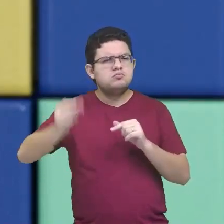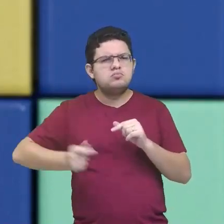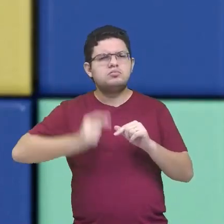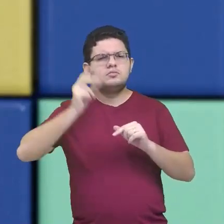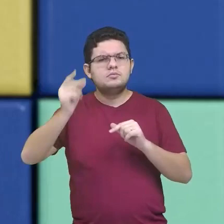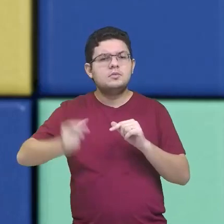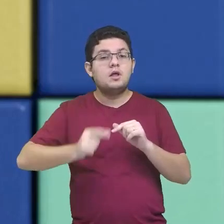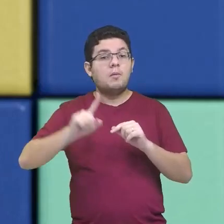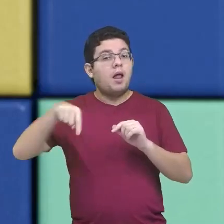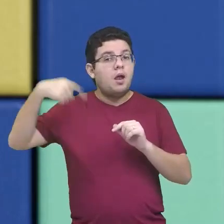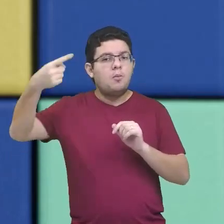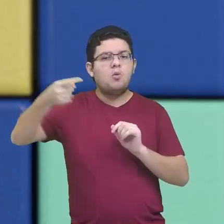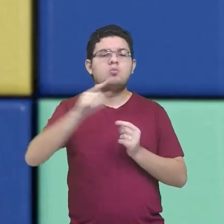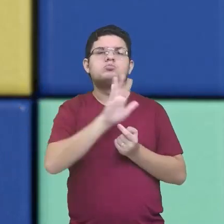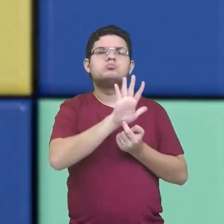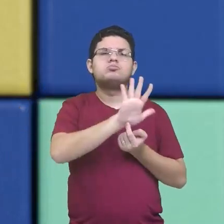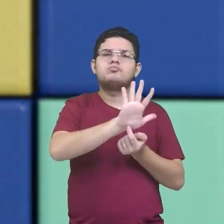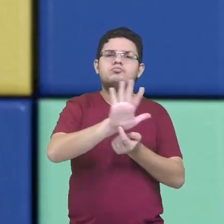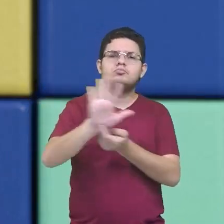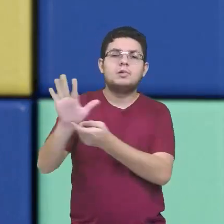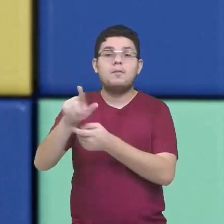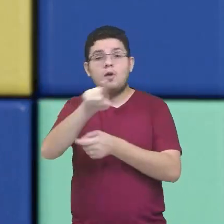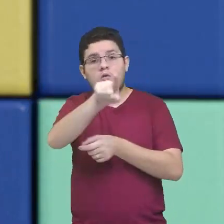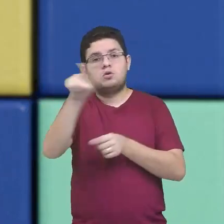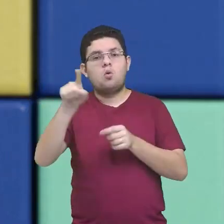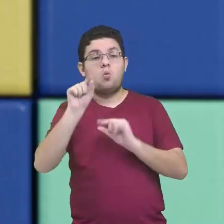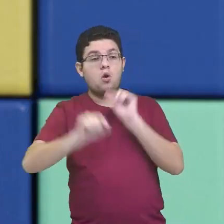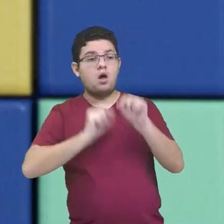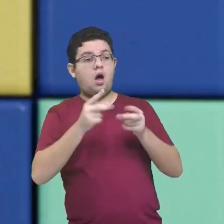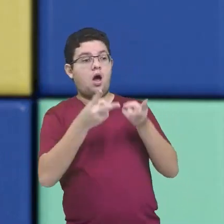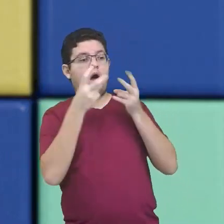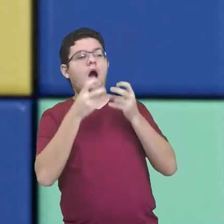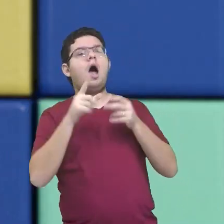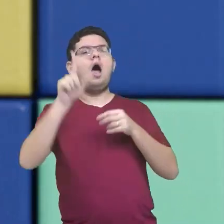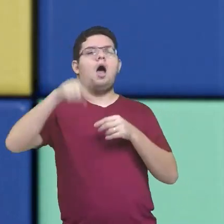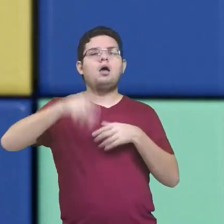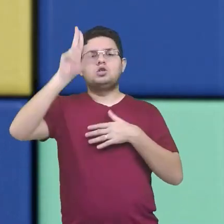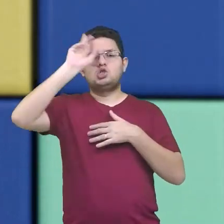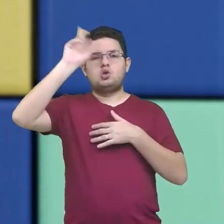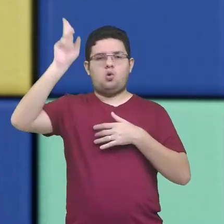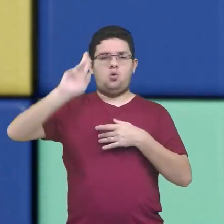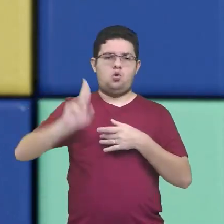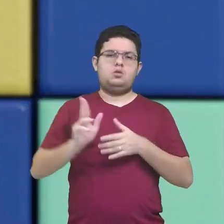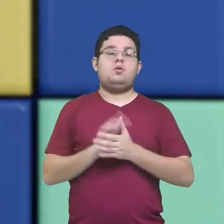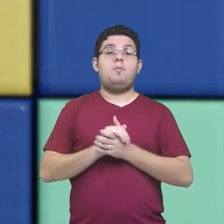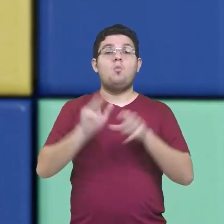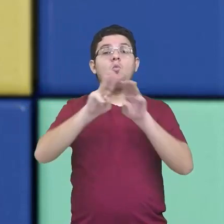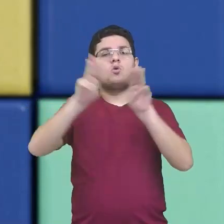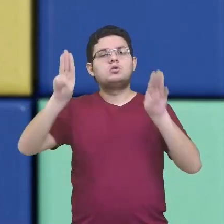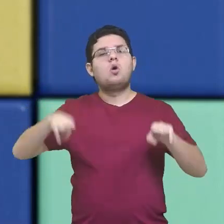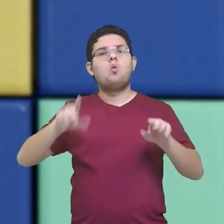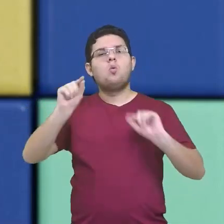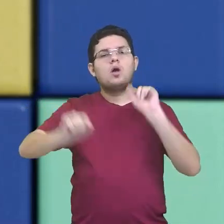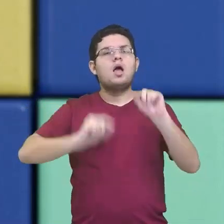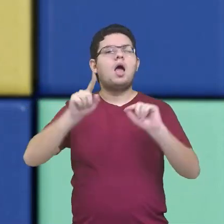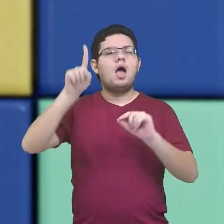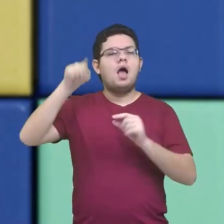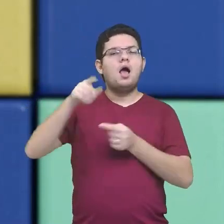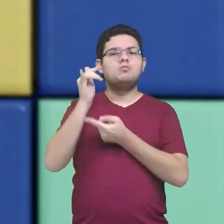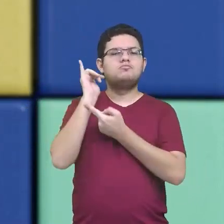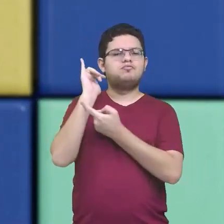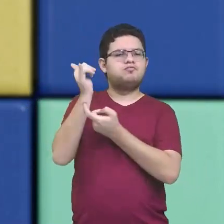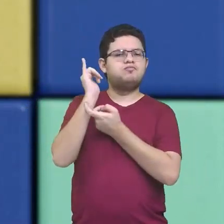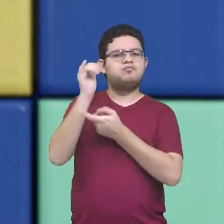ter contato justamente com a história. Museus, eles contam histórias, eles agregam, trazem ali todo